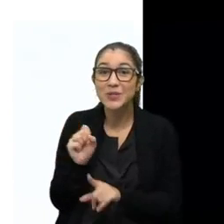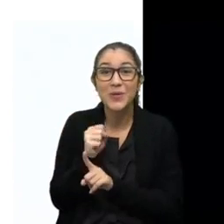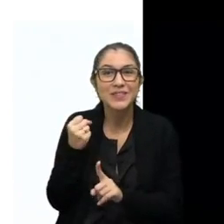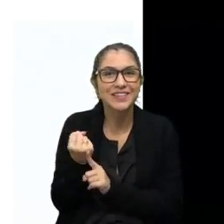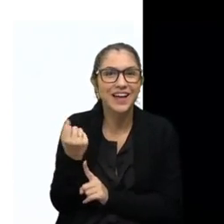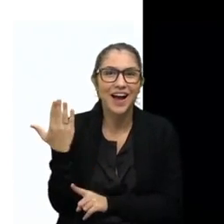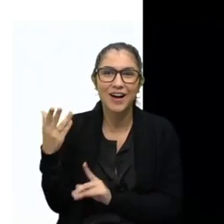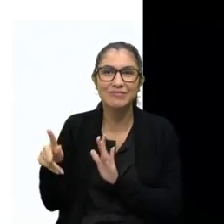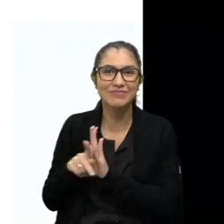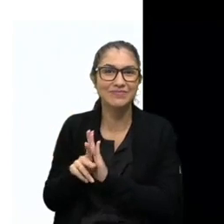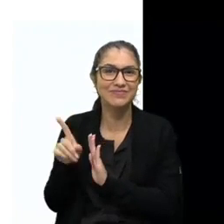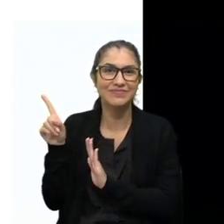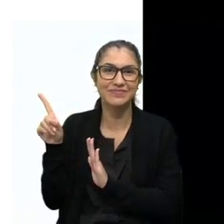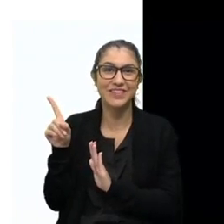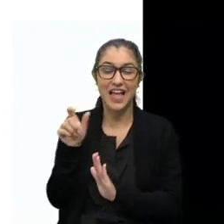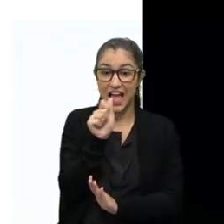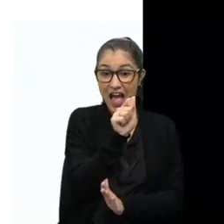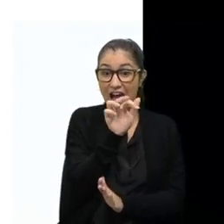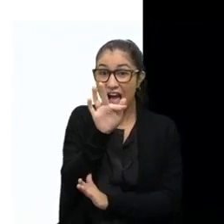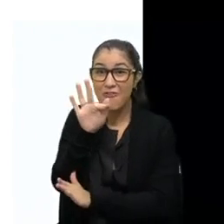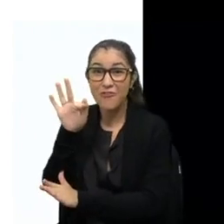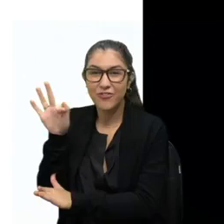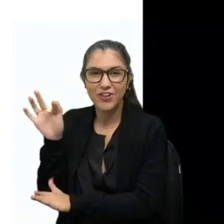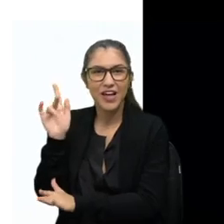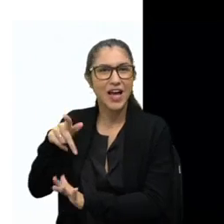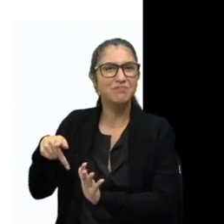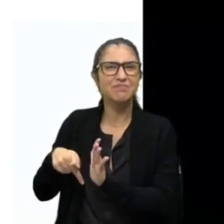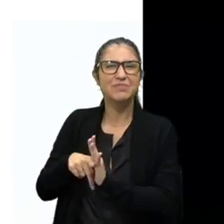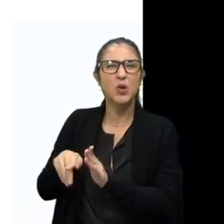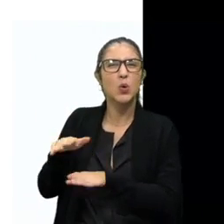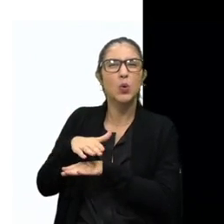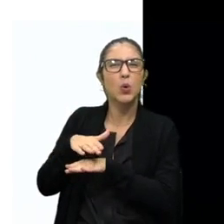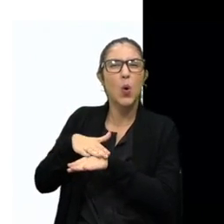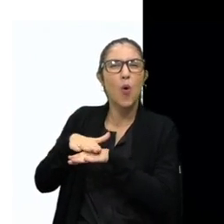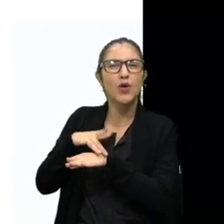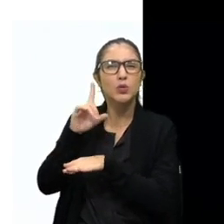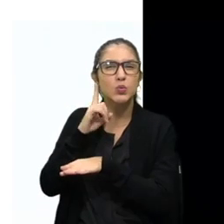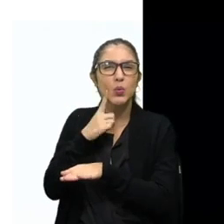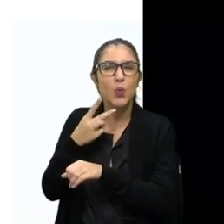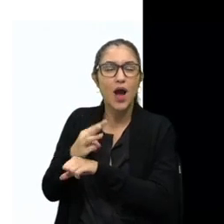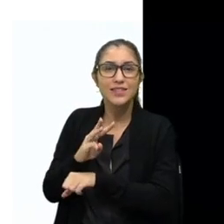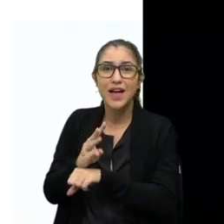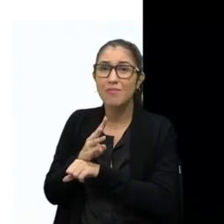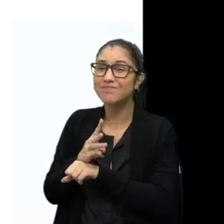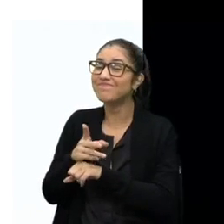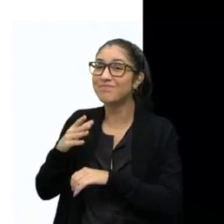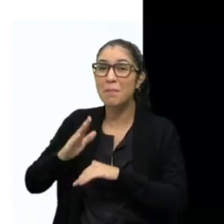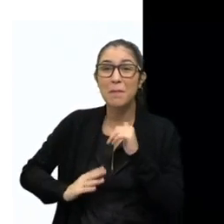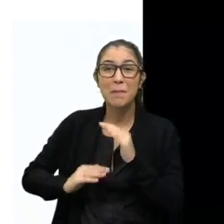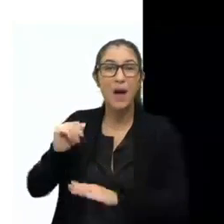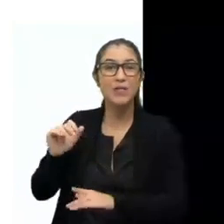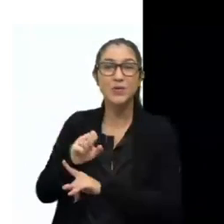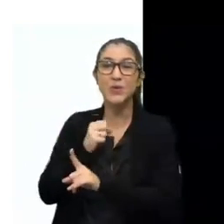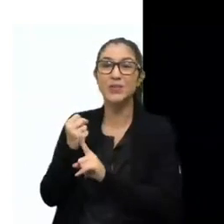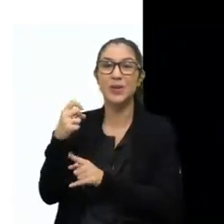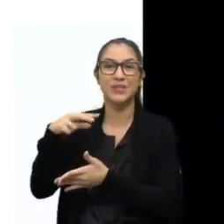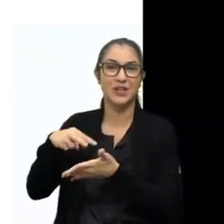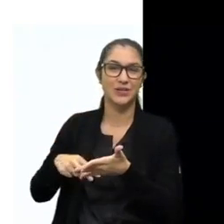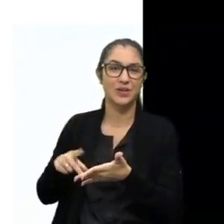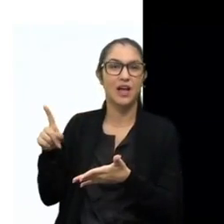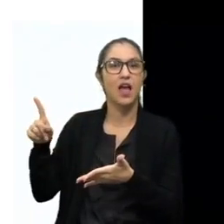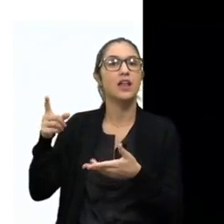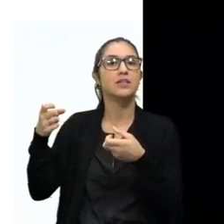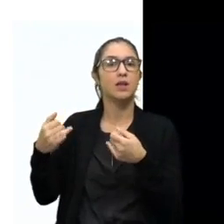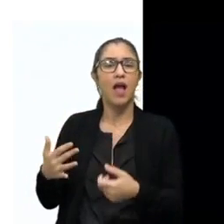social. Essa escrita aqui, essa conversa do surdo no WhatsApp é prática social da leitura. Aí